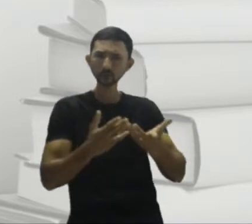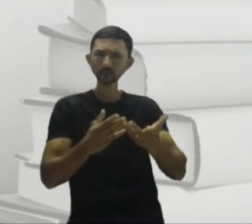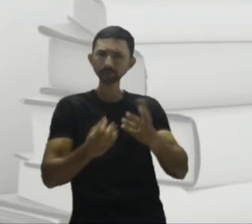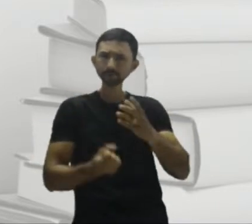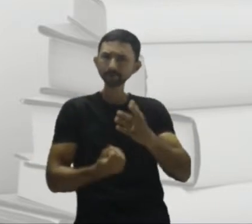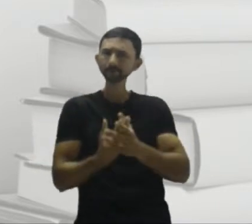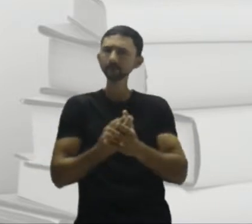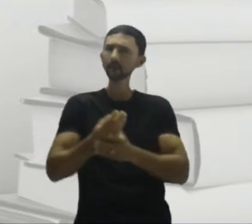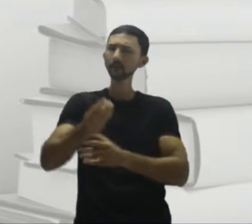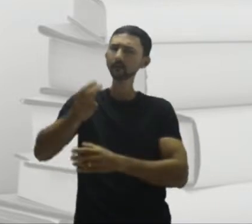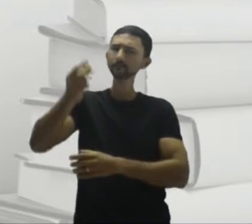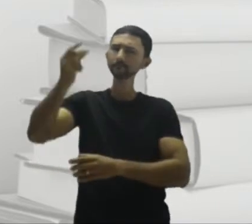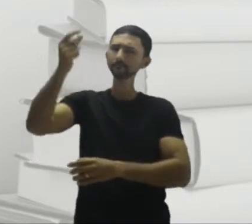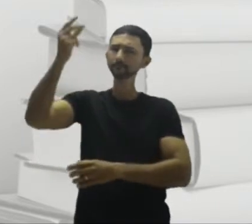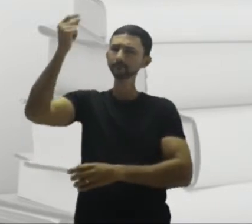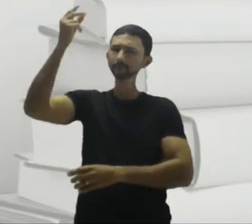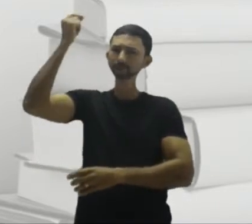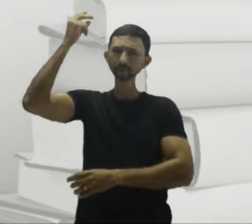origem bem antiga. Ele é